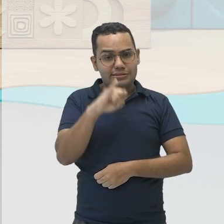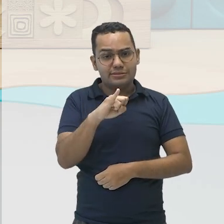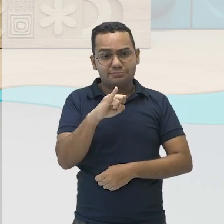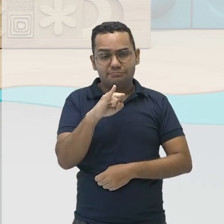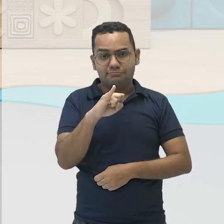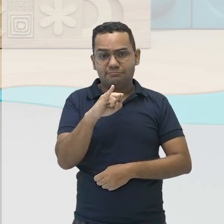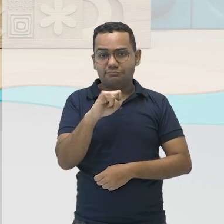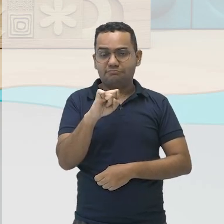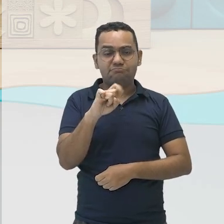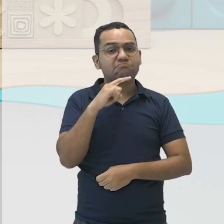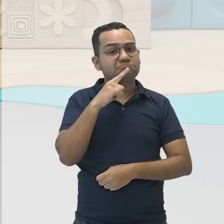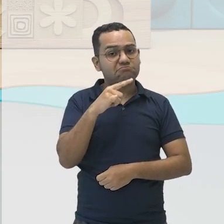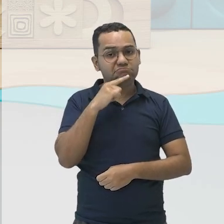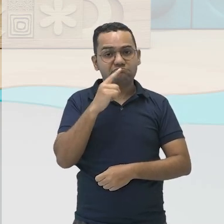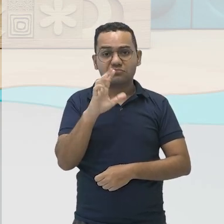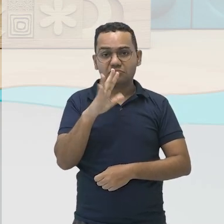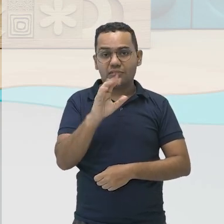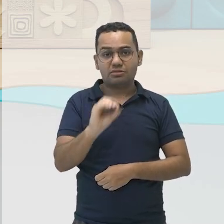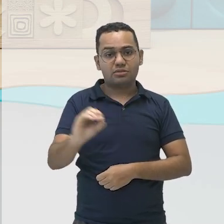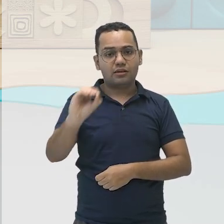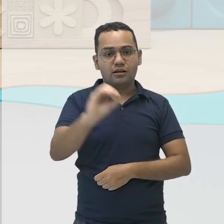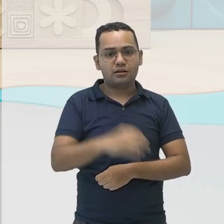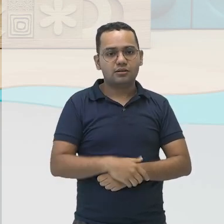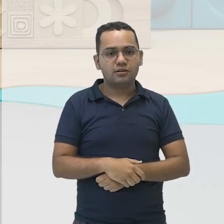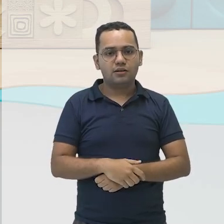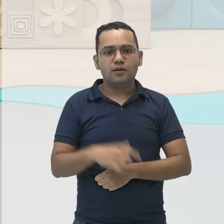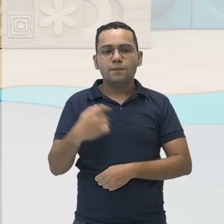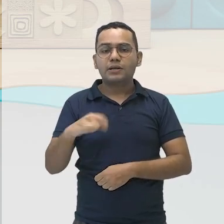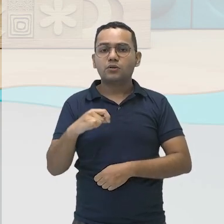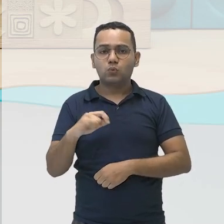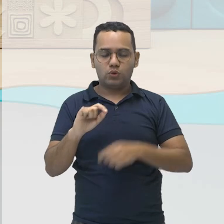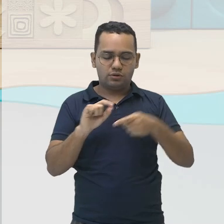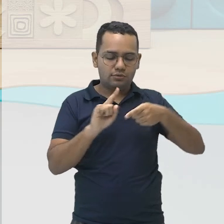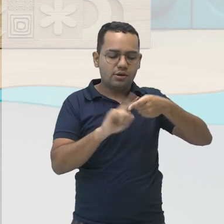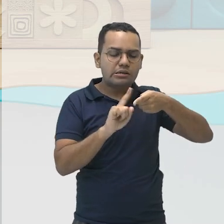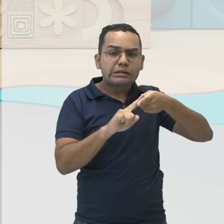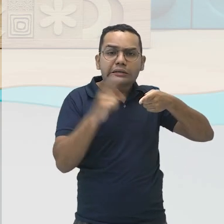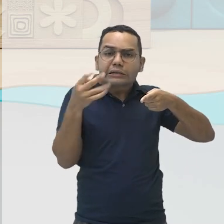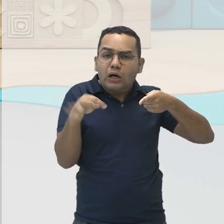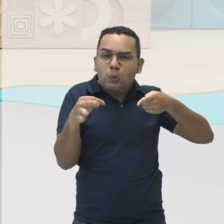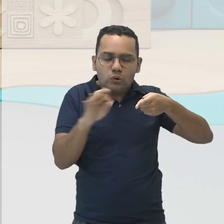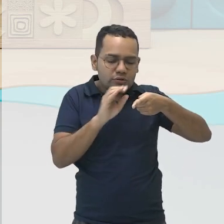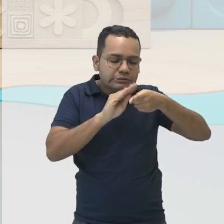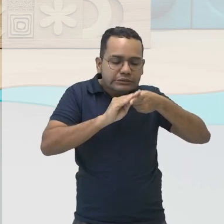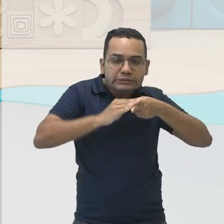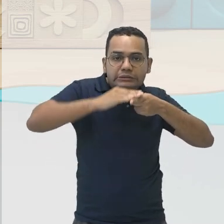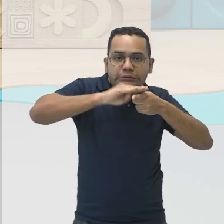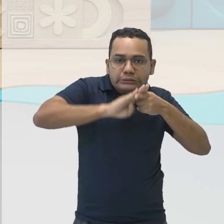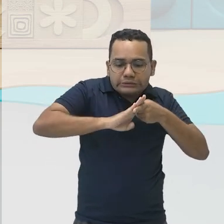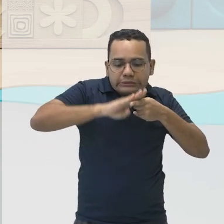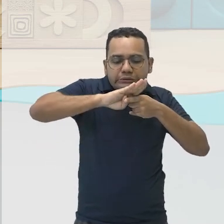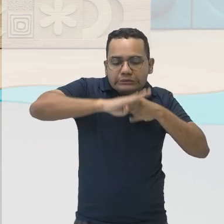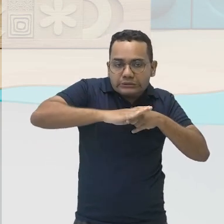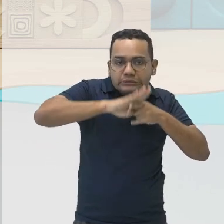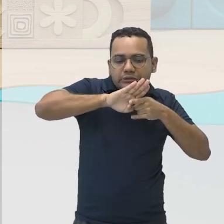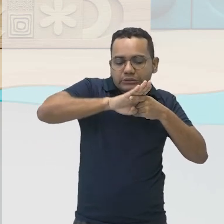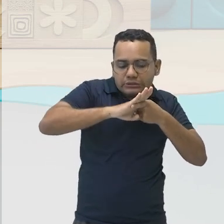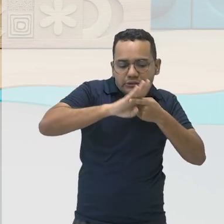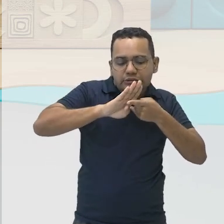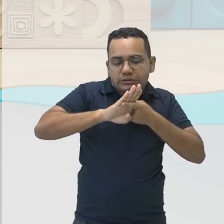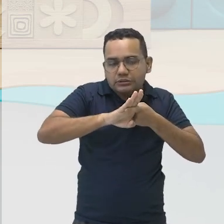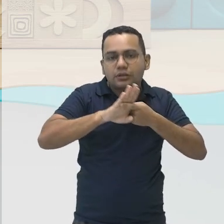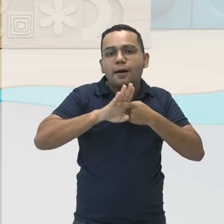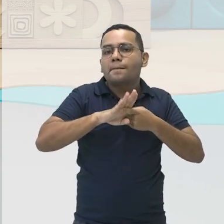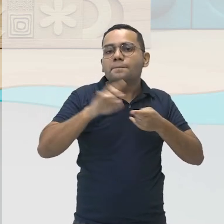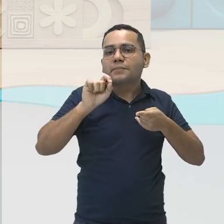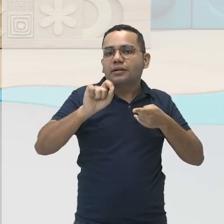isso não resolva, o que eu vou fazer? Massagem no local que está sendo afetado. Massageio para tentar